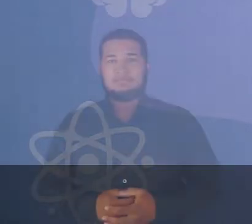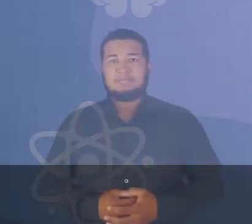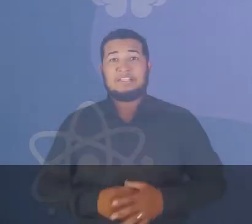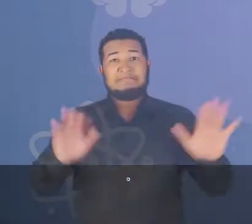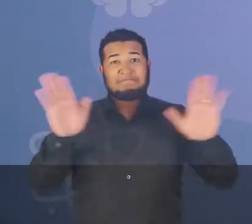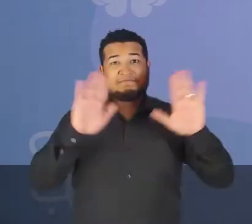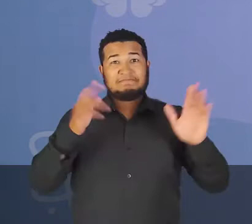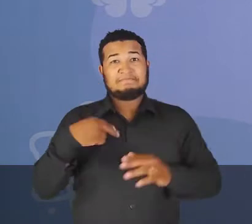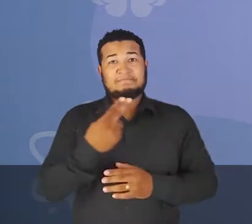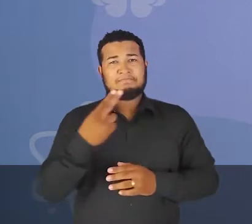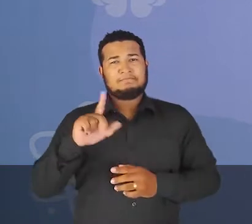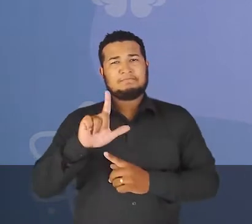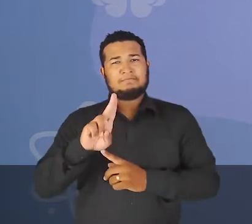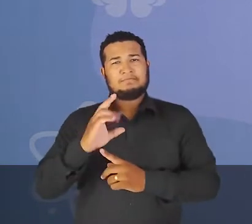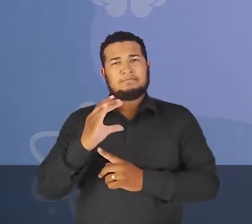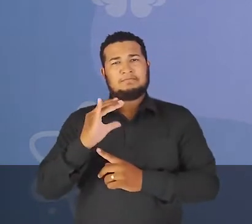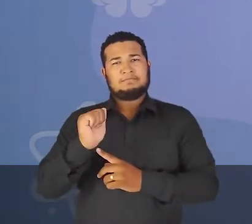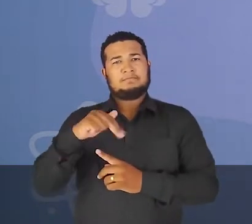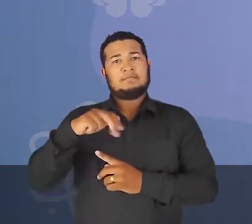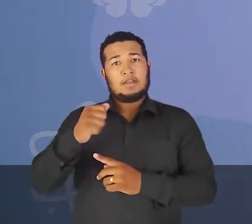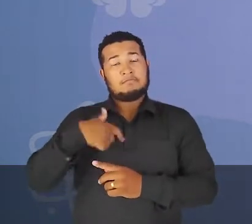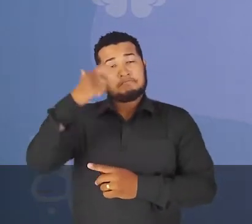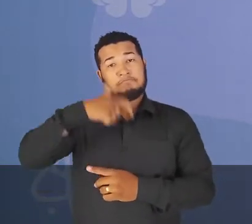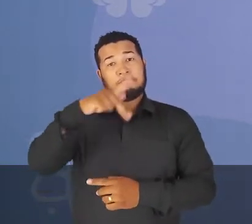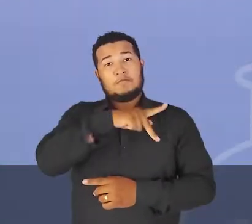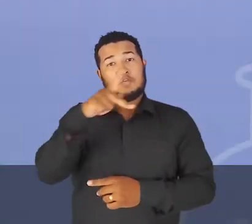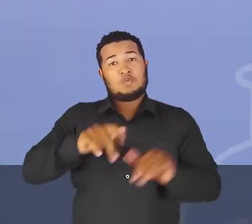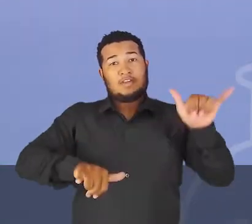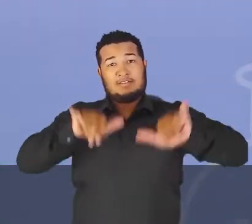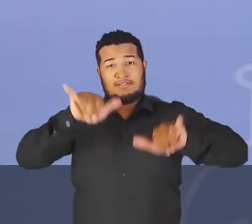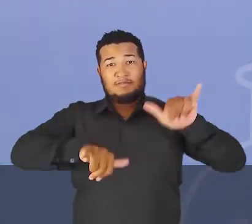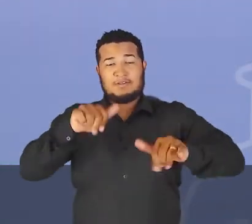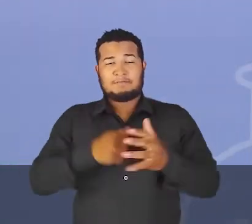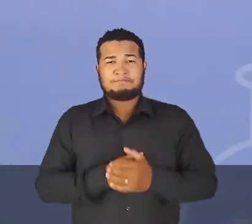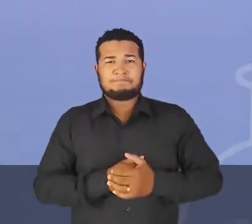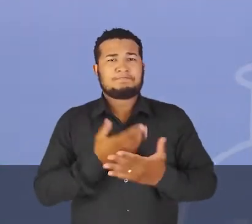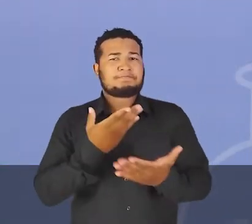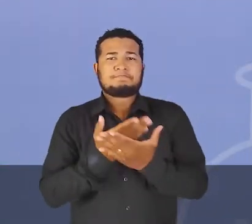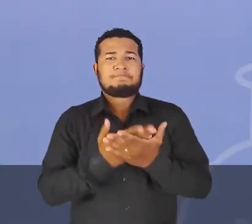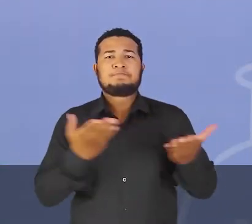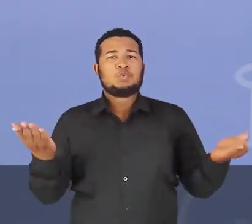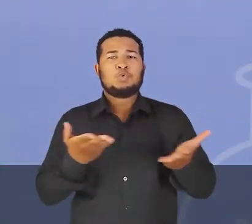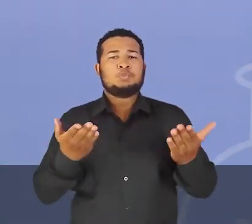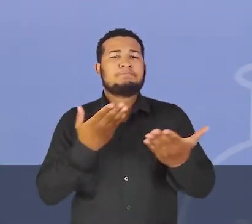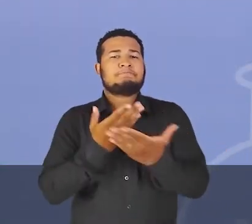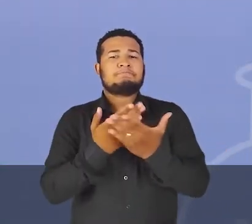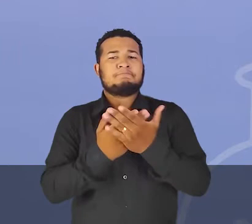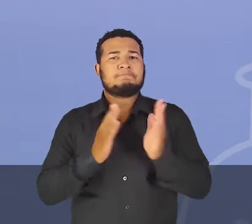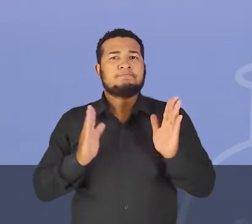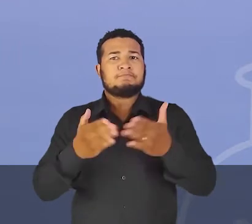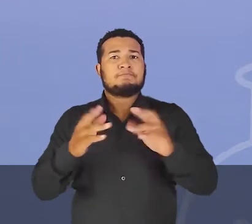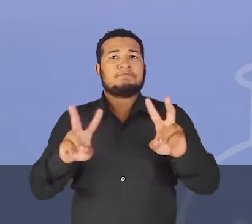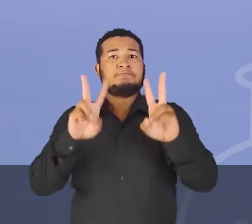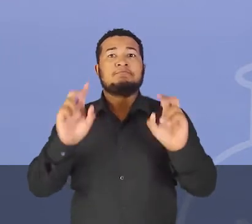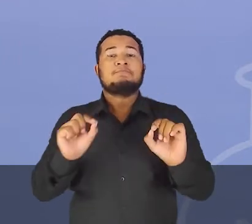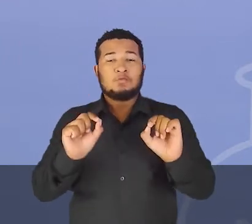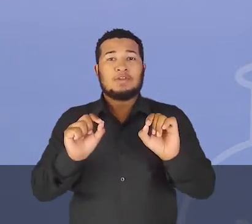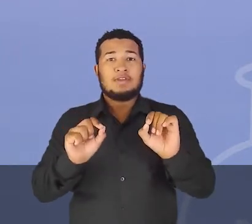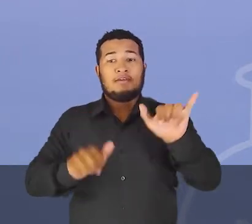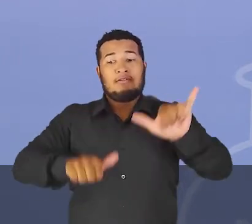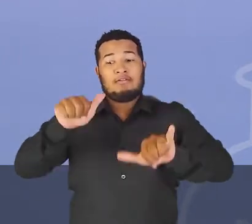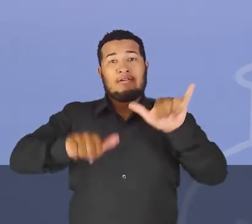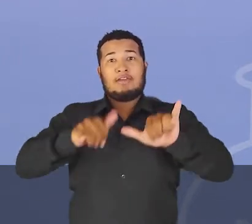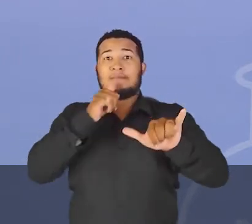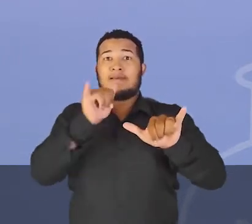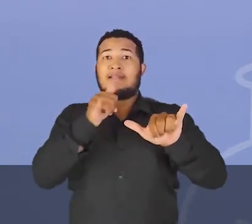Olá pessoal, meu nome é Luciana Rodrigues, eu sou professora de Química. E na aula de hoje nós vamos estudar o assunto eletroquímica,